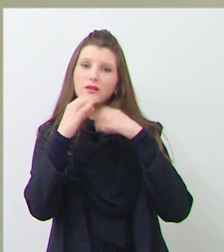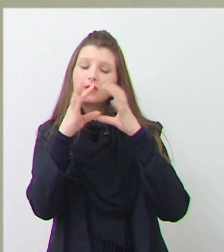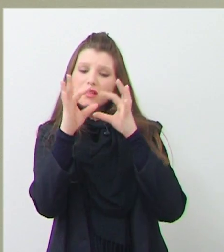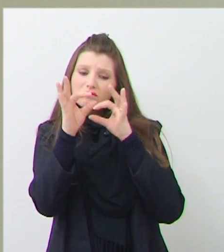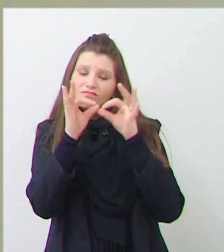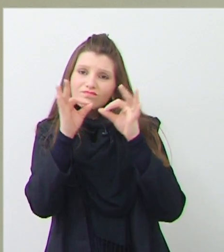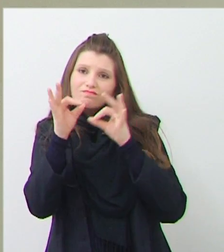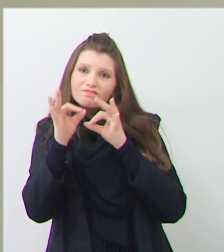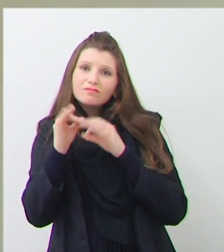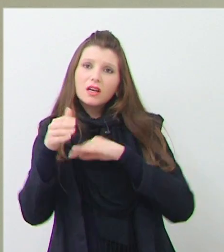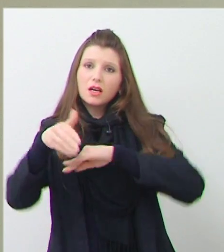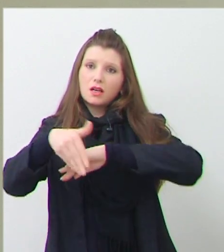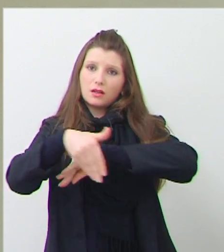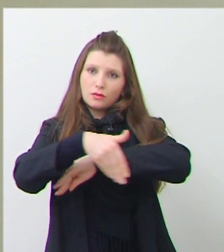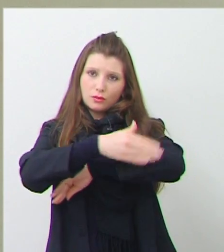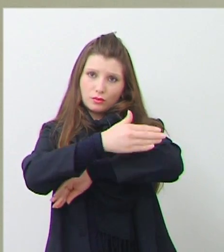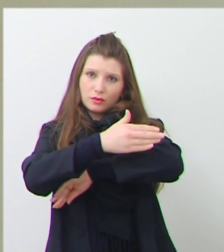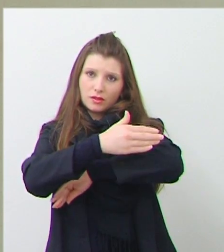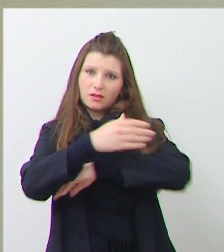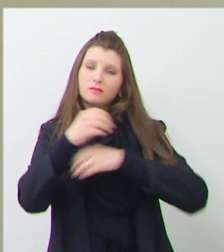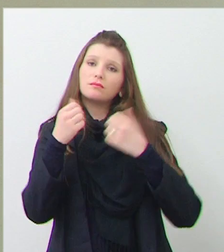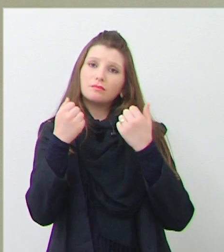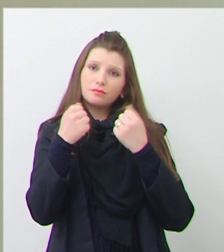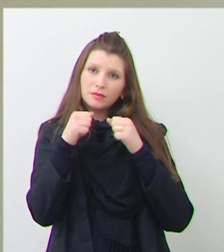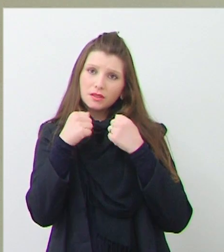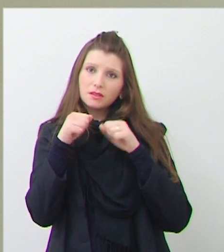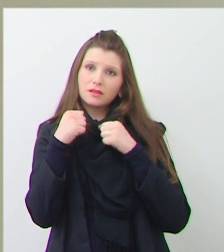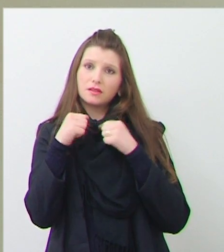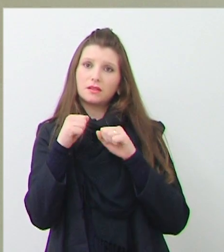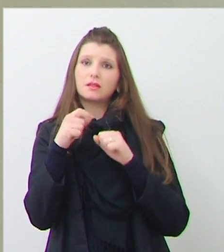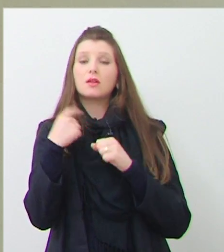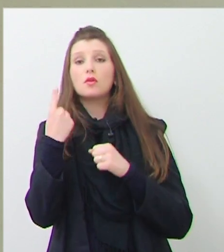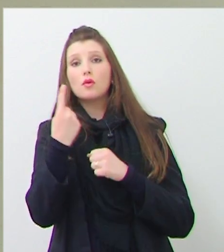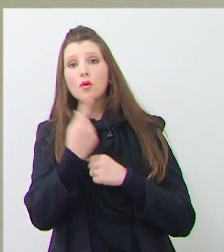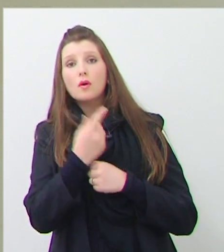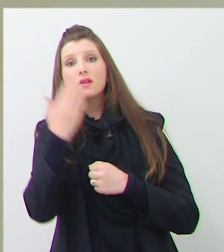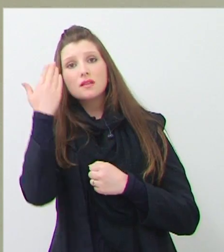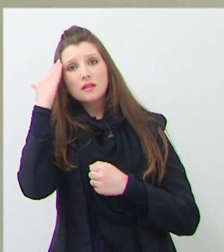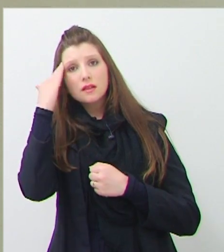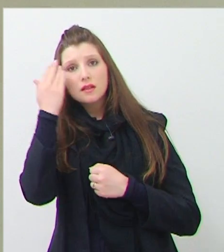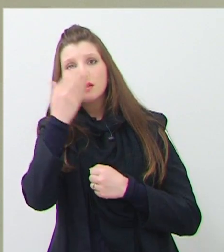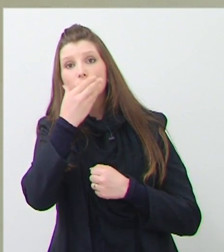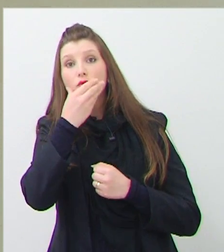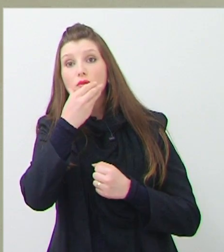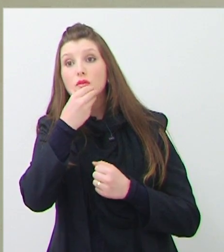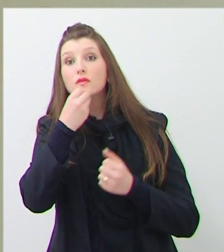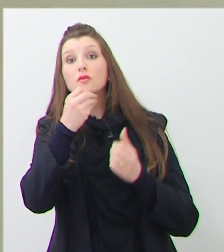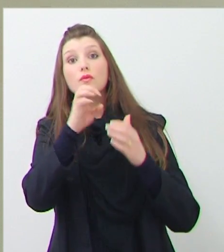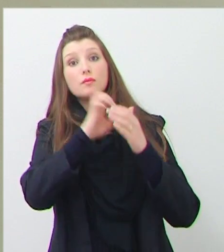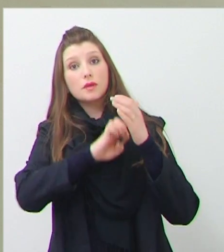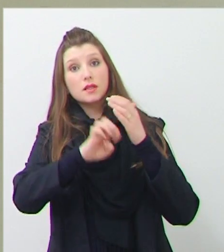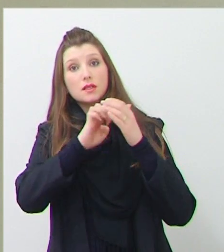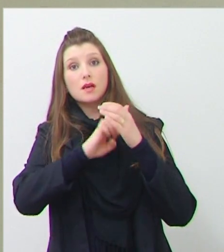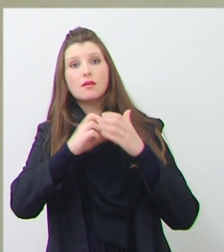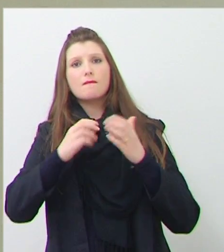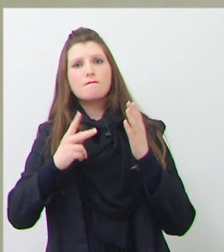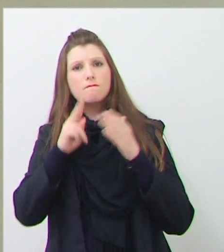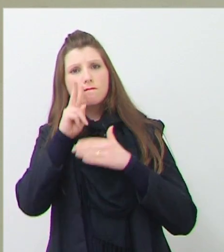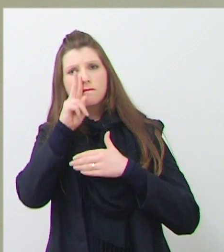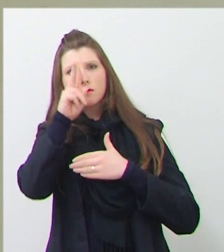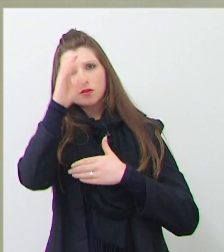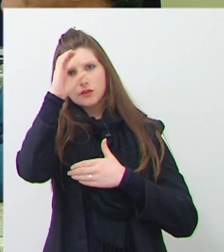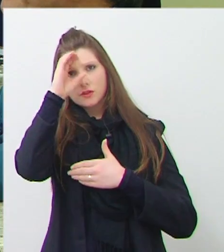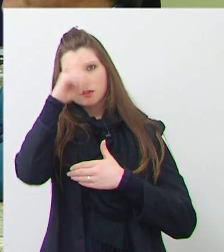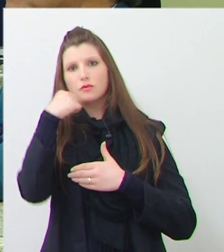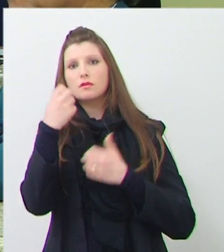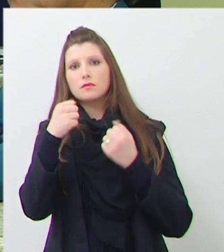pavimentação decente. Entendemos que o nosso empresário é a força de Criciúma e nós temos que ajudá-los. Obrigado,